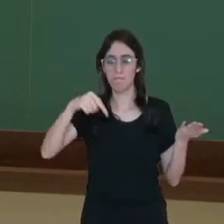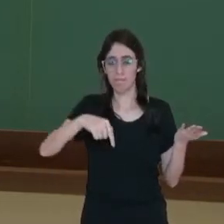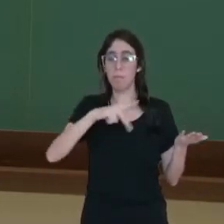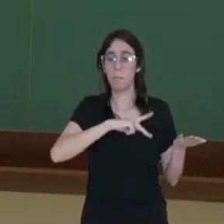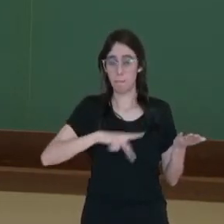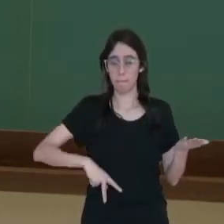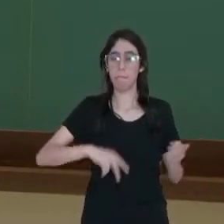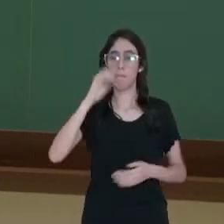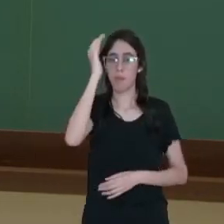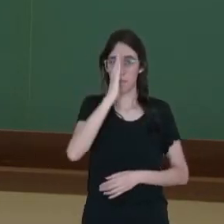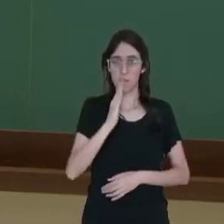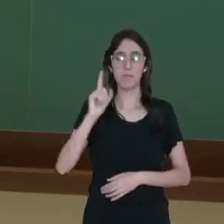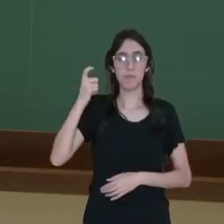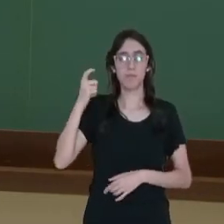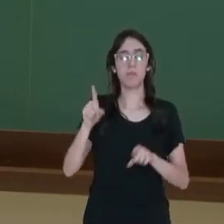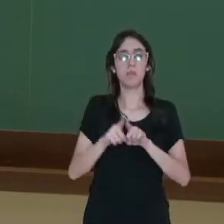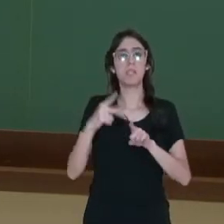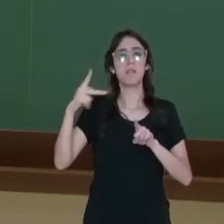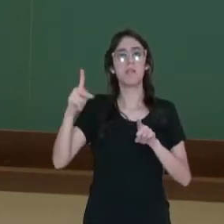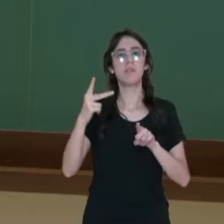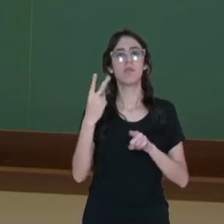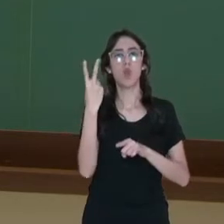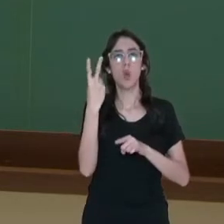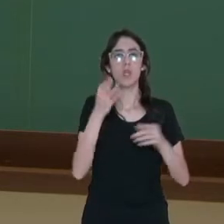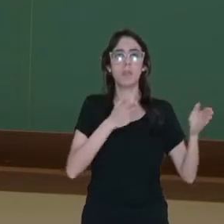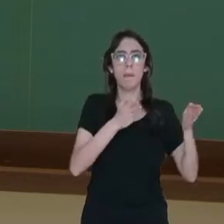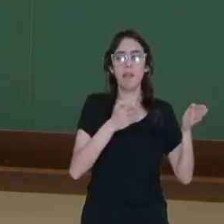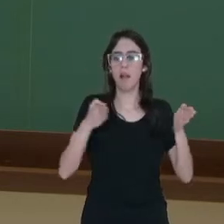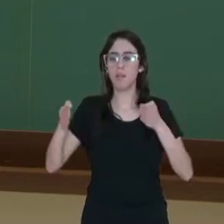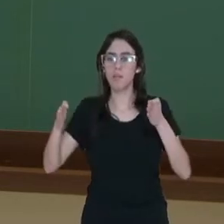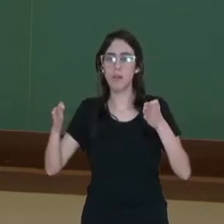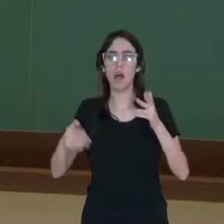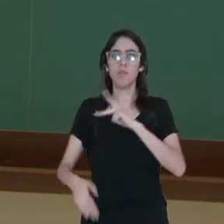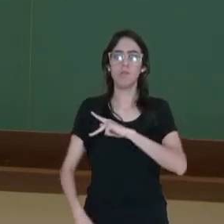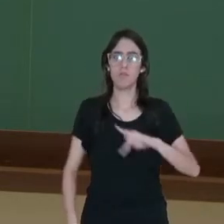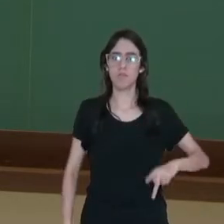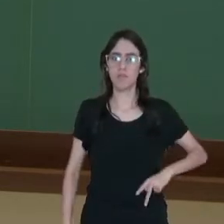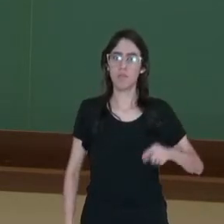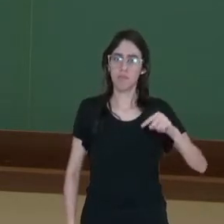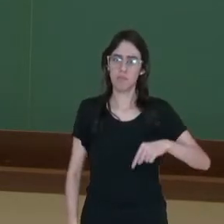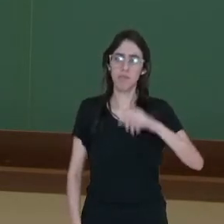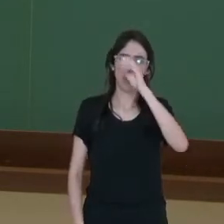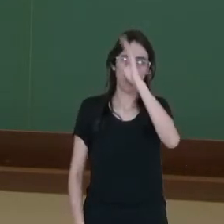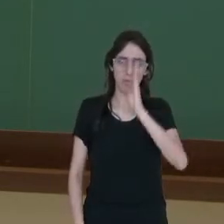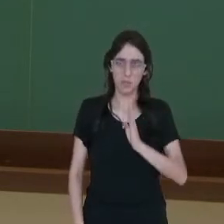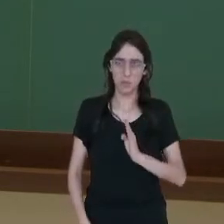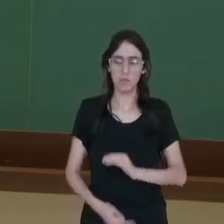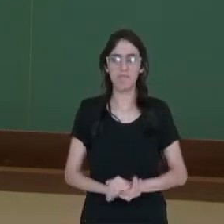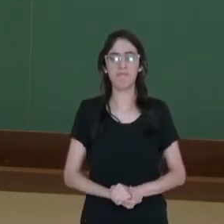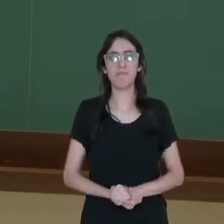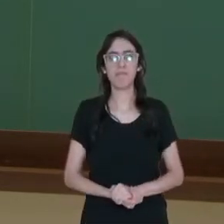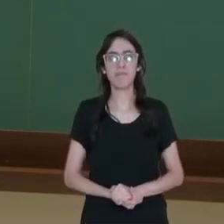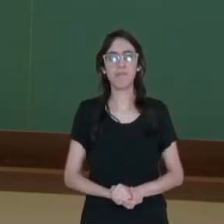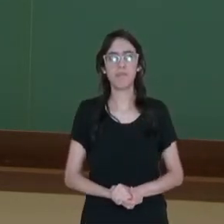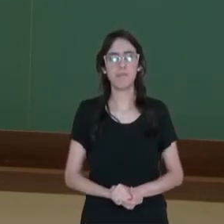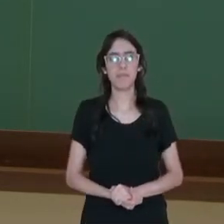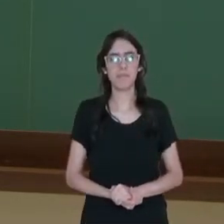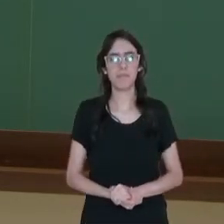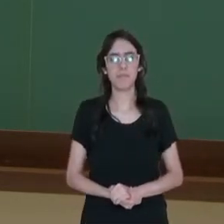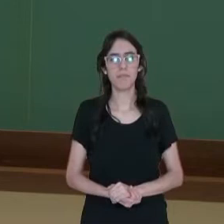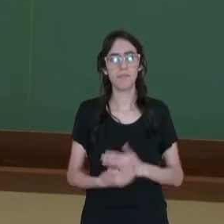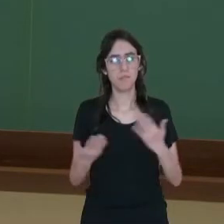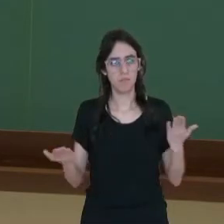um balanço geral aí de seus 2 mandatos à frente do governo do Brasil. Então, para a